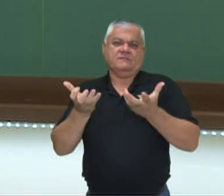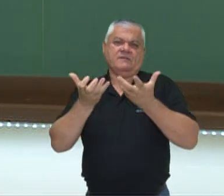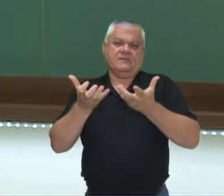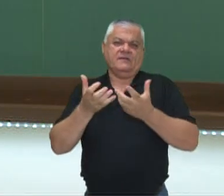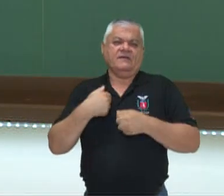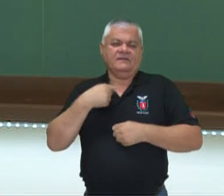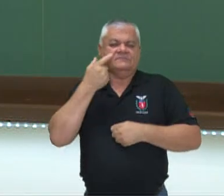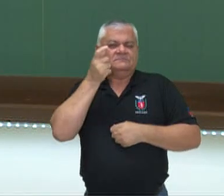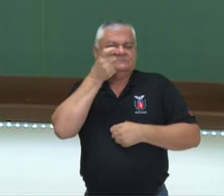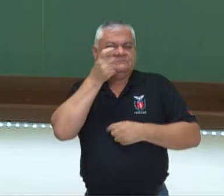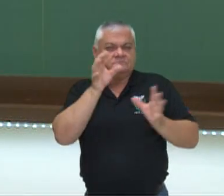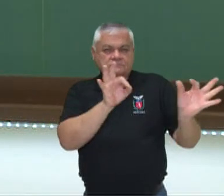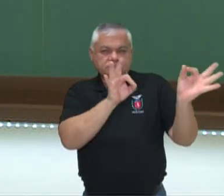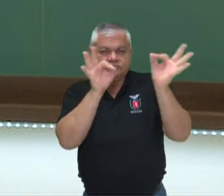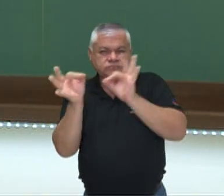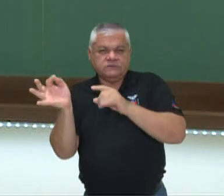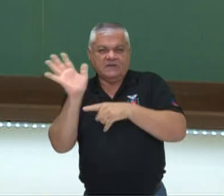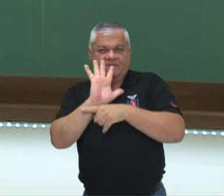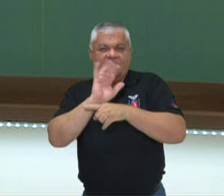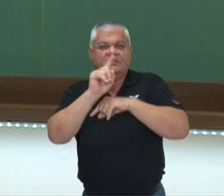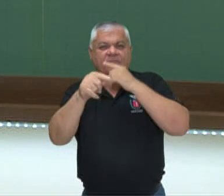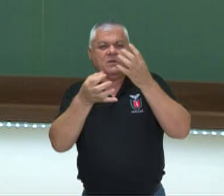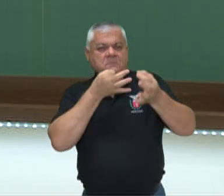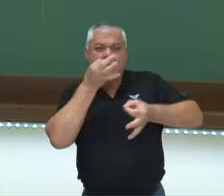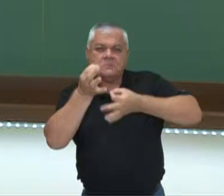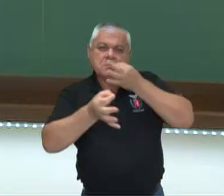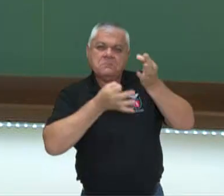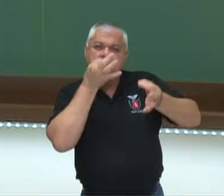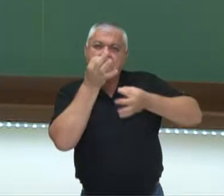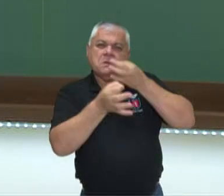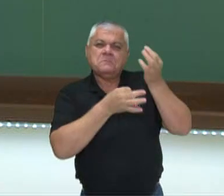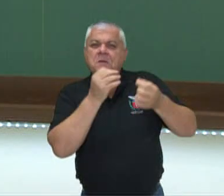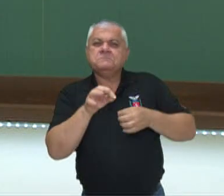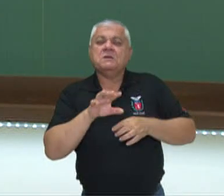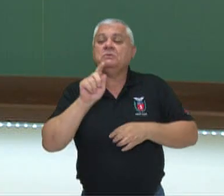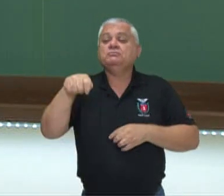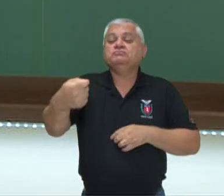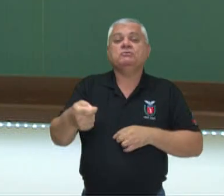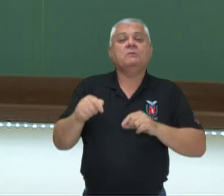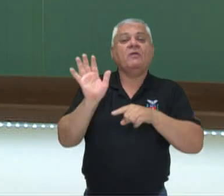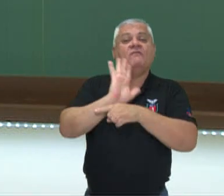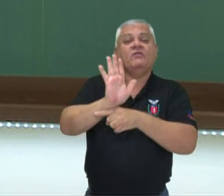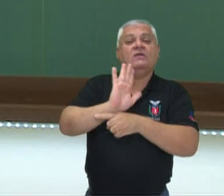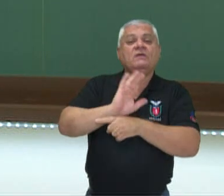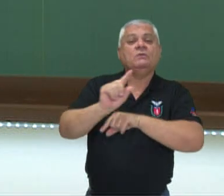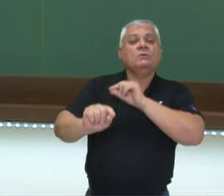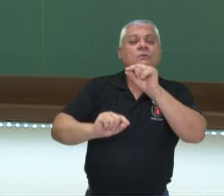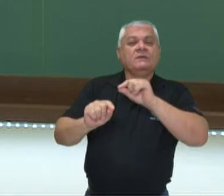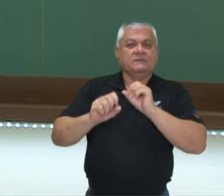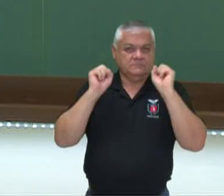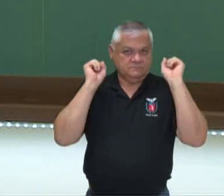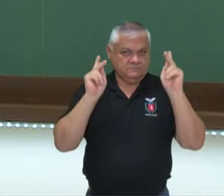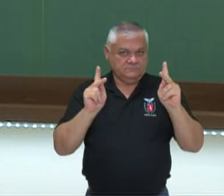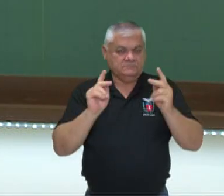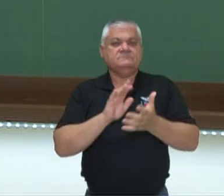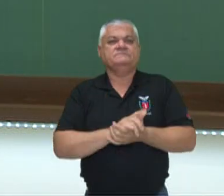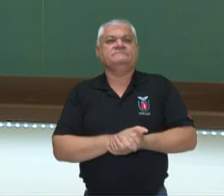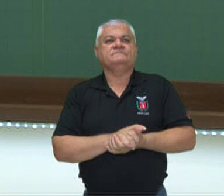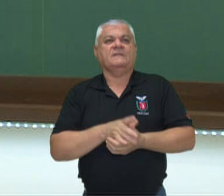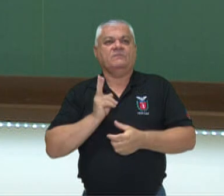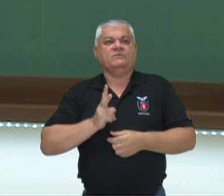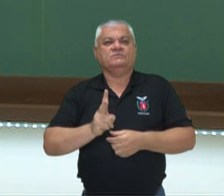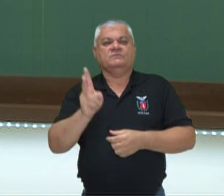vídeo lá, depois comentem aí com a sua turma o que vocês acharam, o que vocês pensam sobre esse tema. Vamos prosseguindo